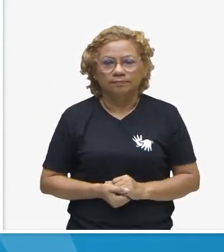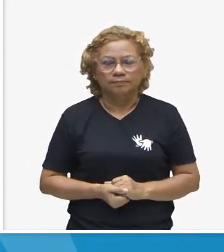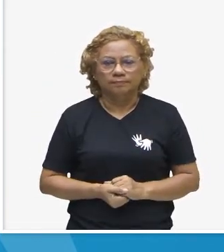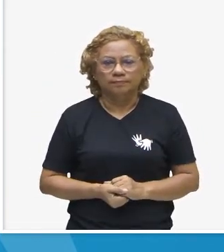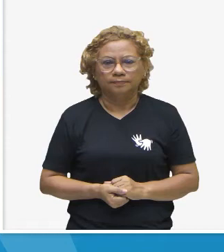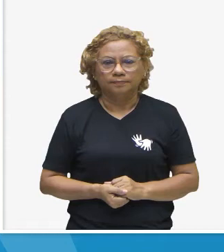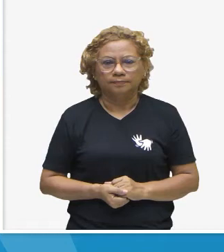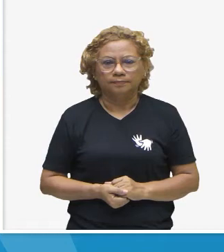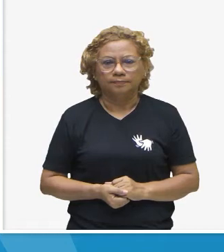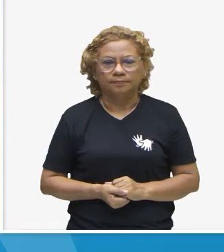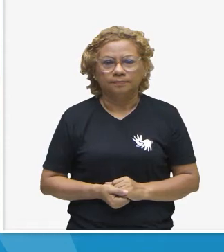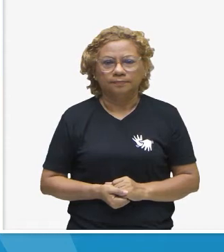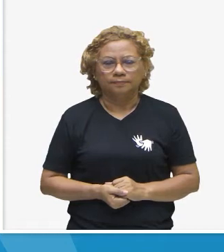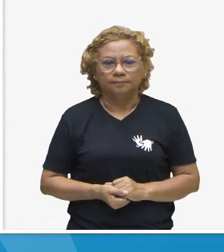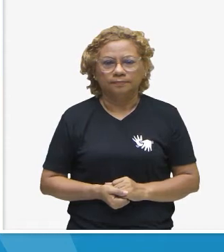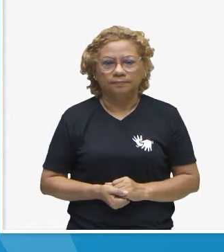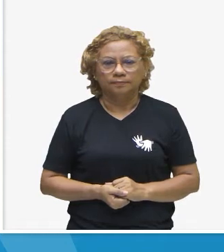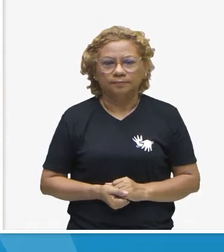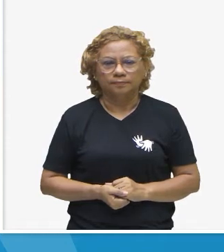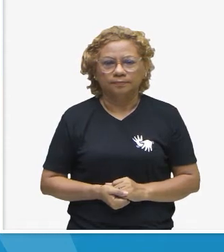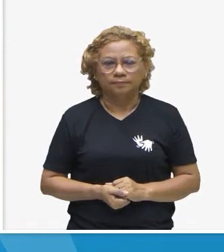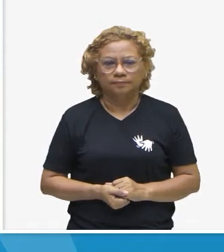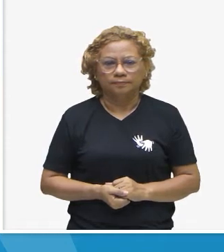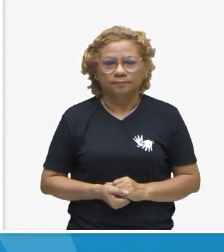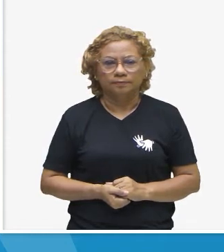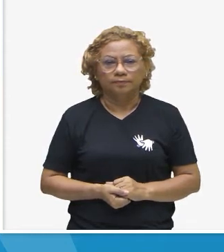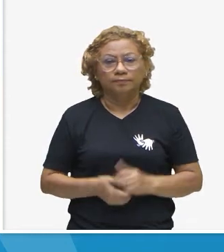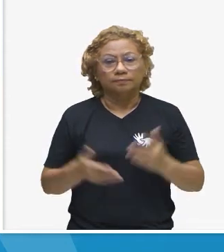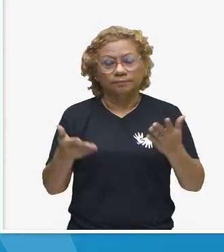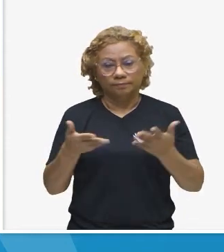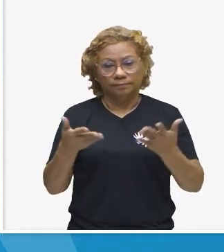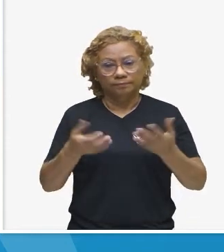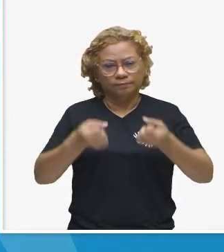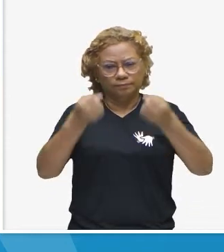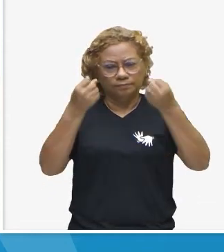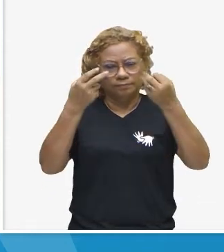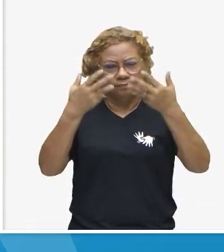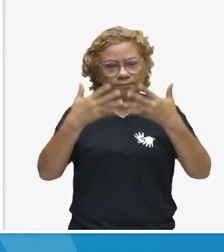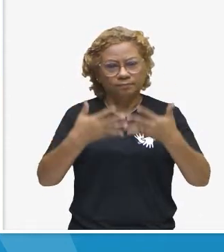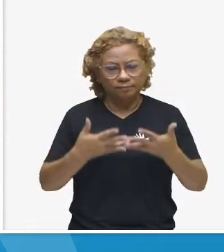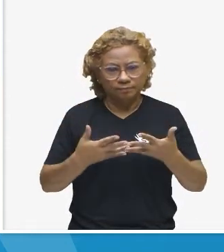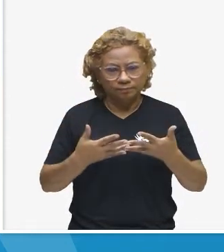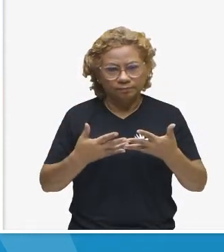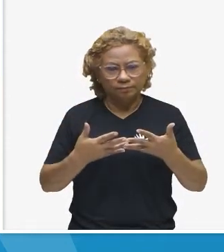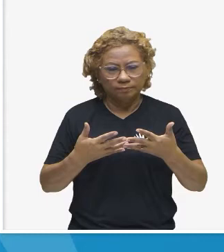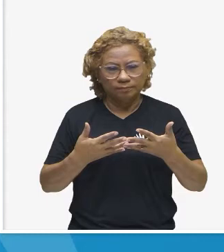Nós temos agora um caso chamado ângulos opostos pelo vértice.